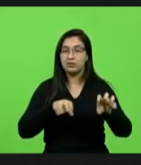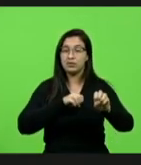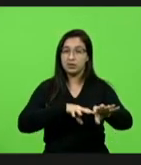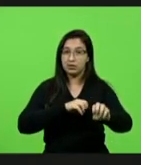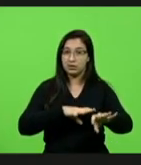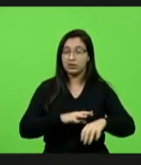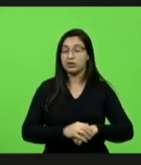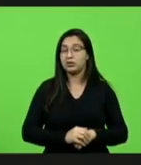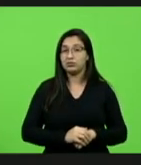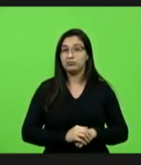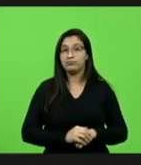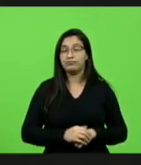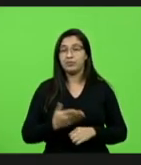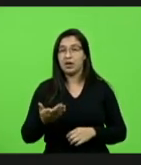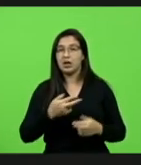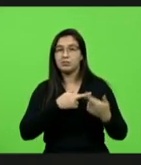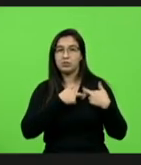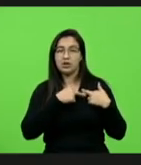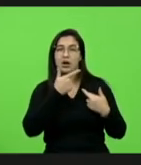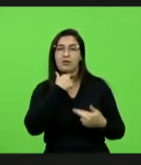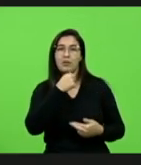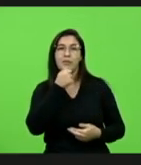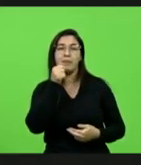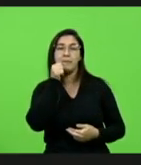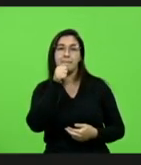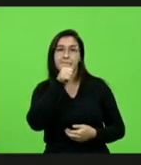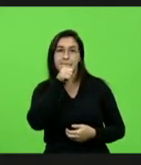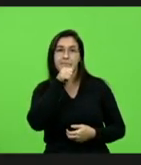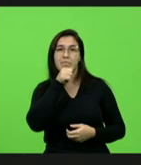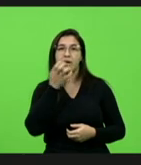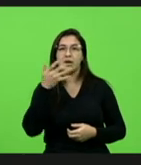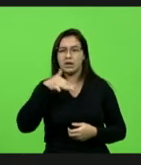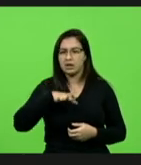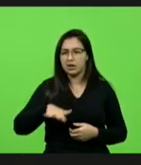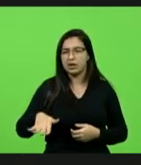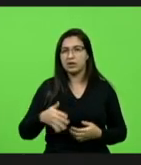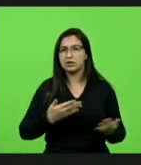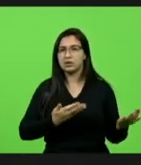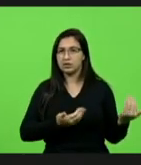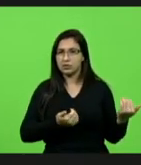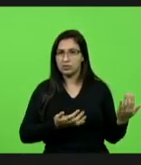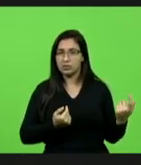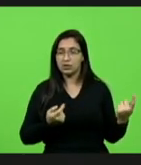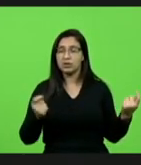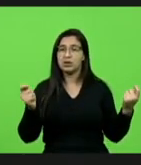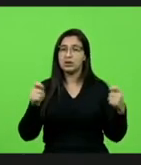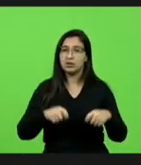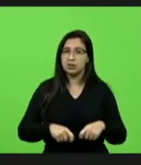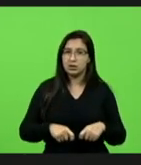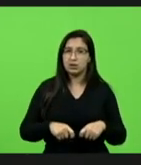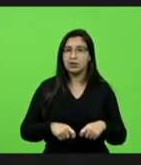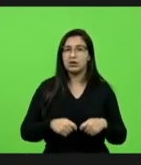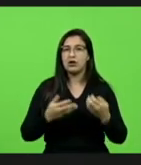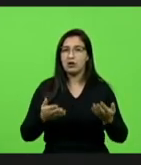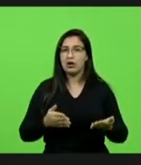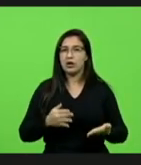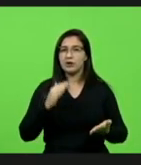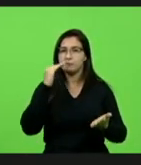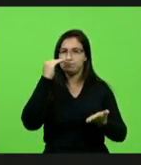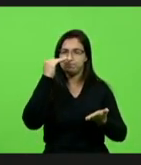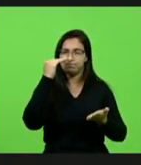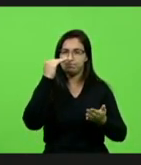pais, tutores, responsáveis por crianças e adolescentes, imbuídos do compromisso com a